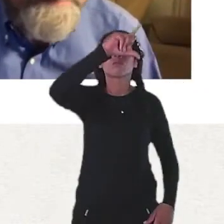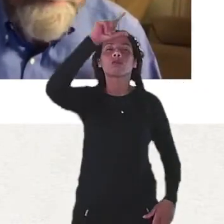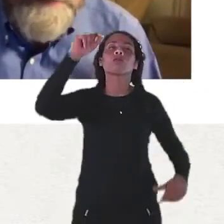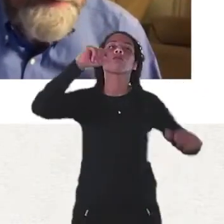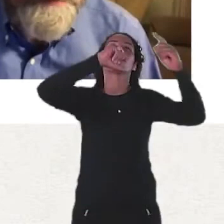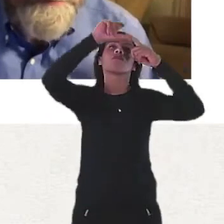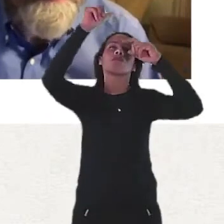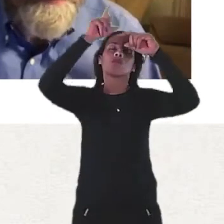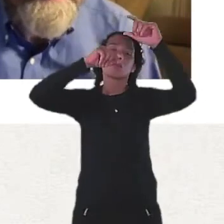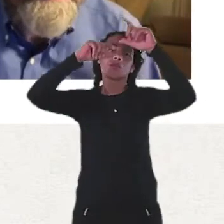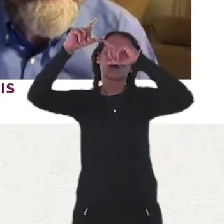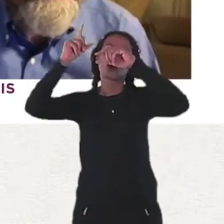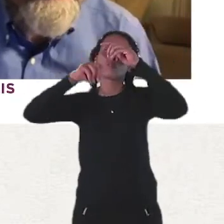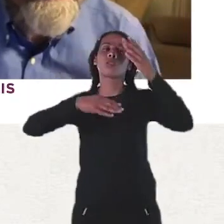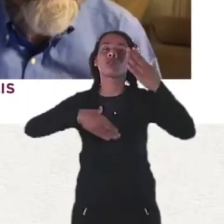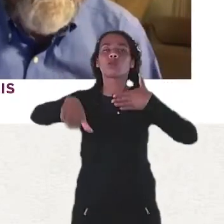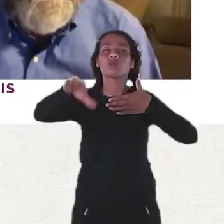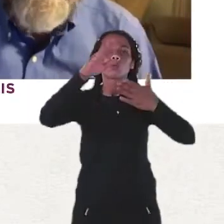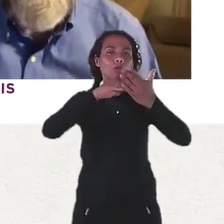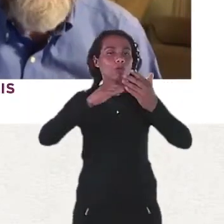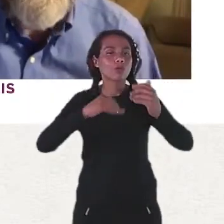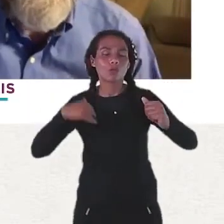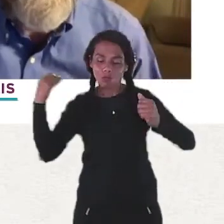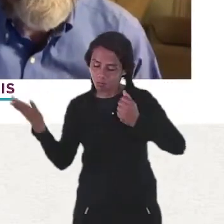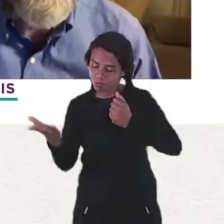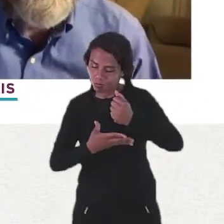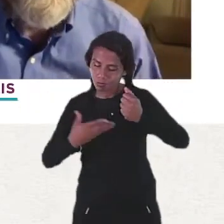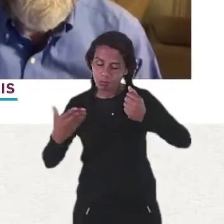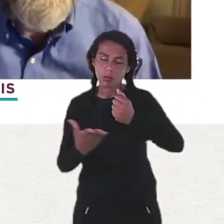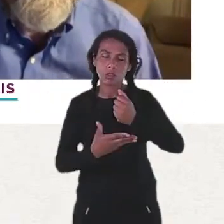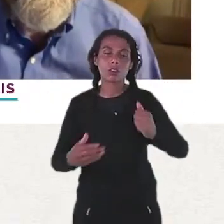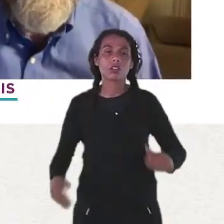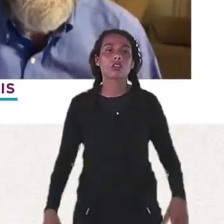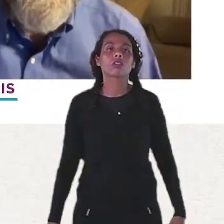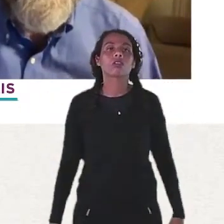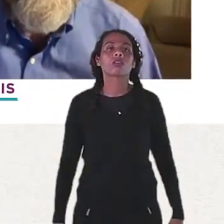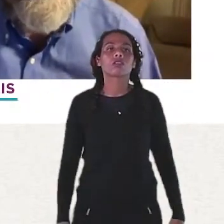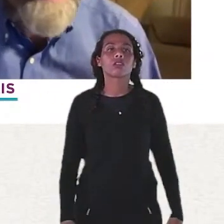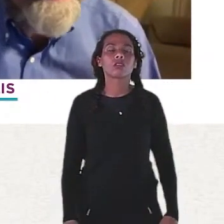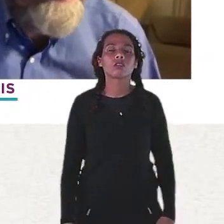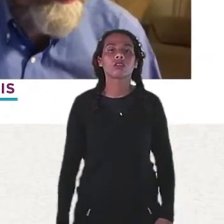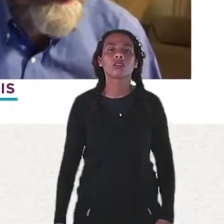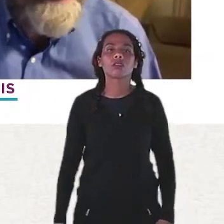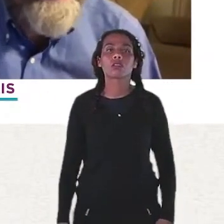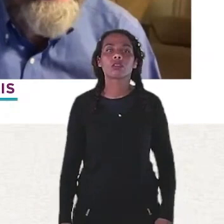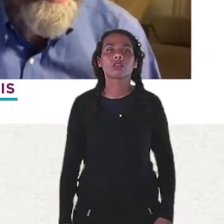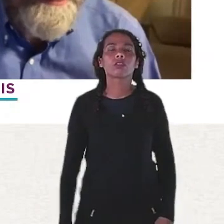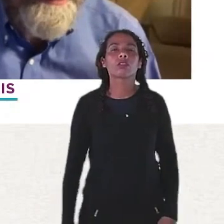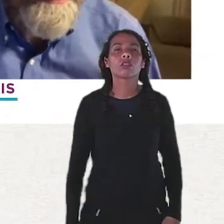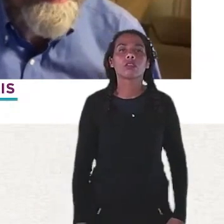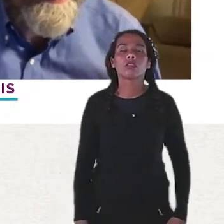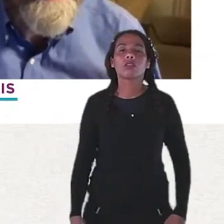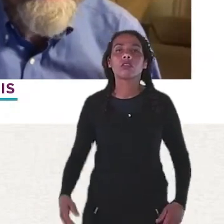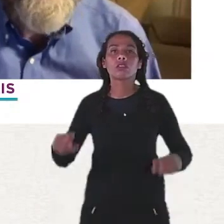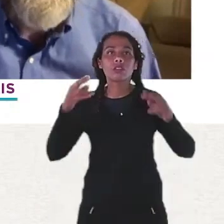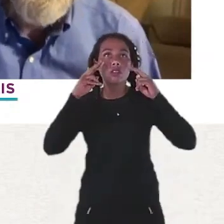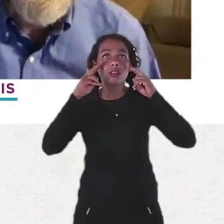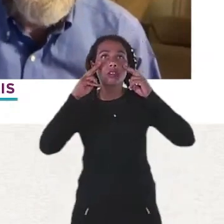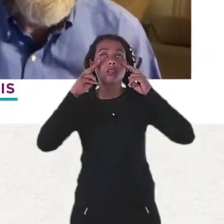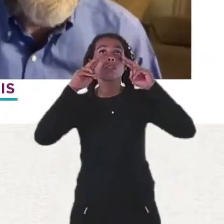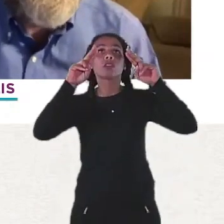ele fala basicamente a mesma coisa, né? Que a visão dessa espécie super inteligente que